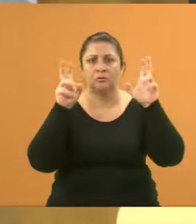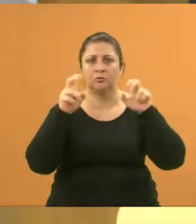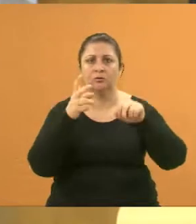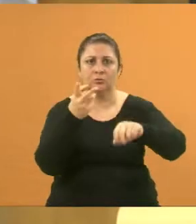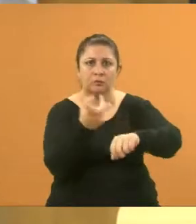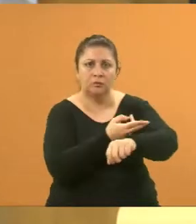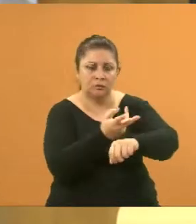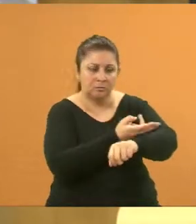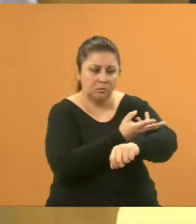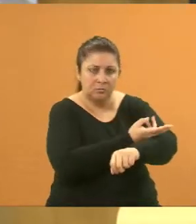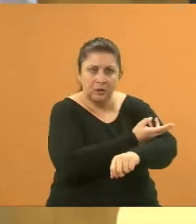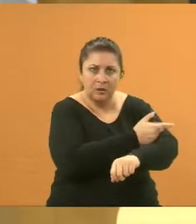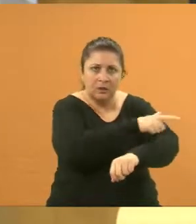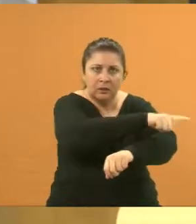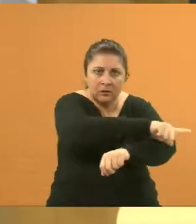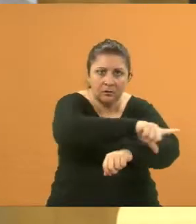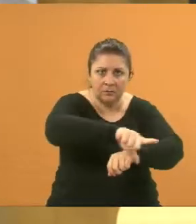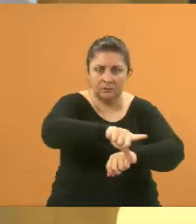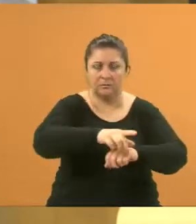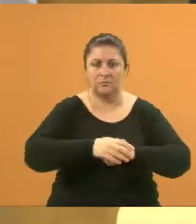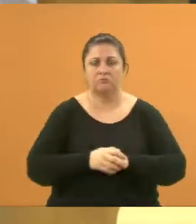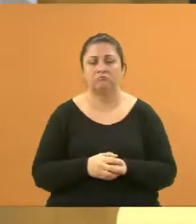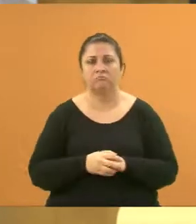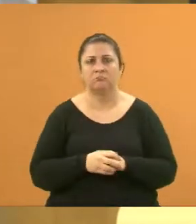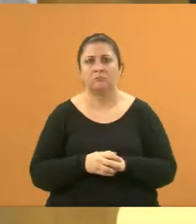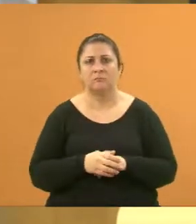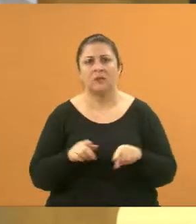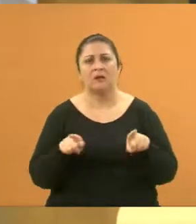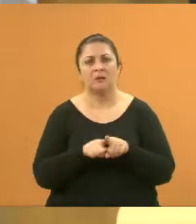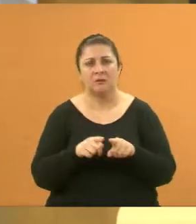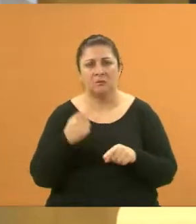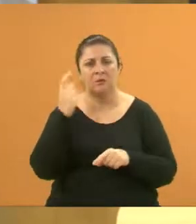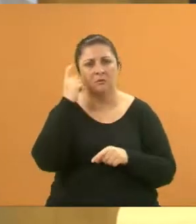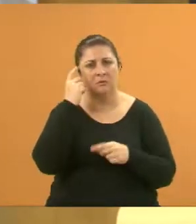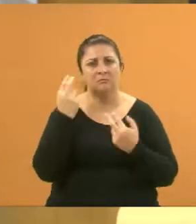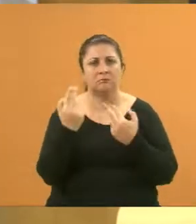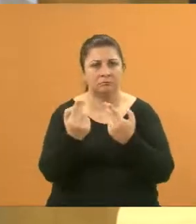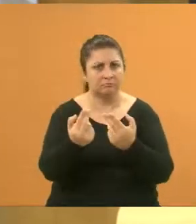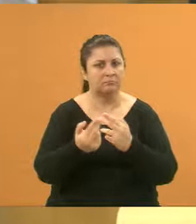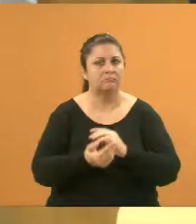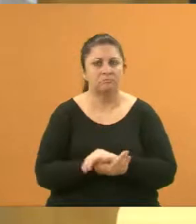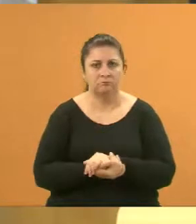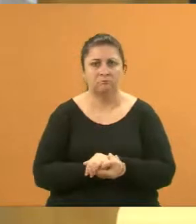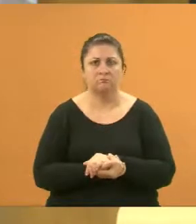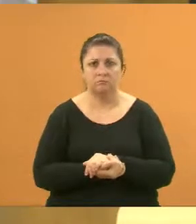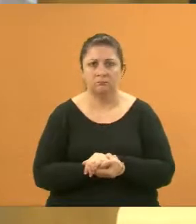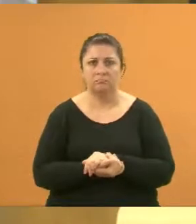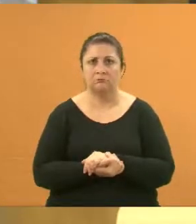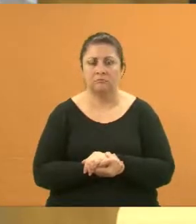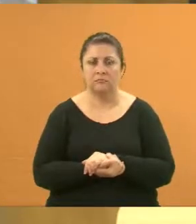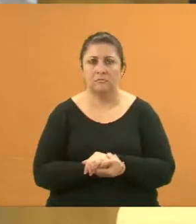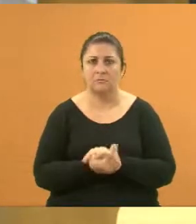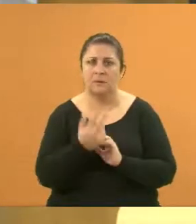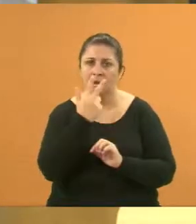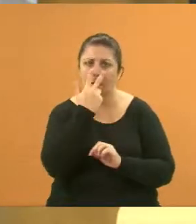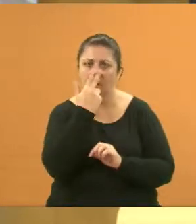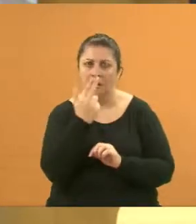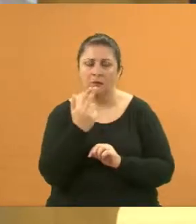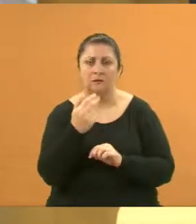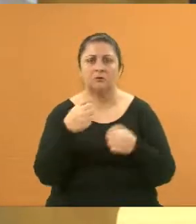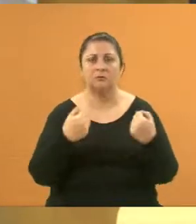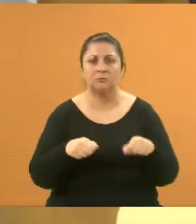limpeza. E eu também tenho essa mesma convicção. Eu acho que tem que